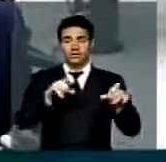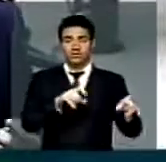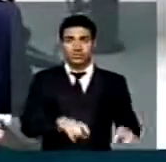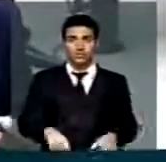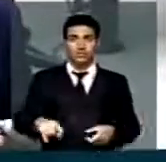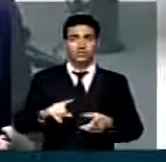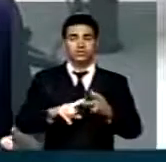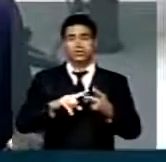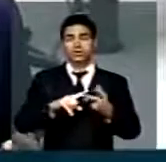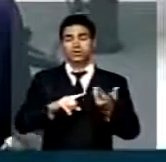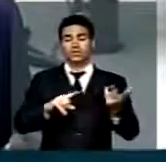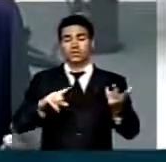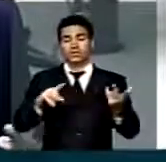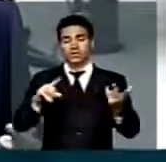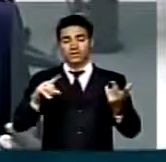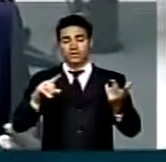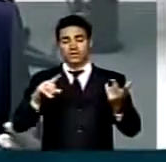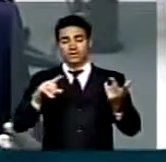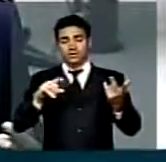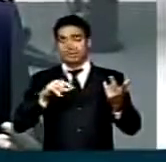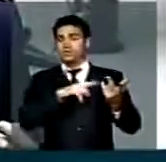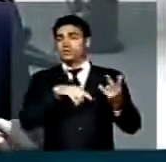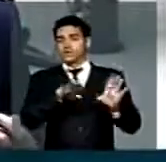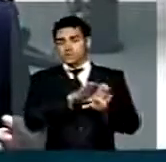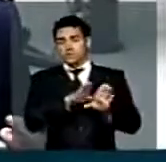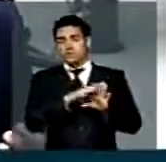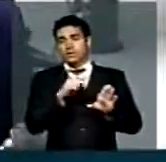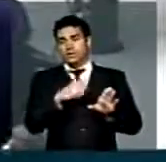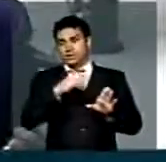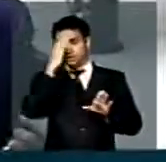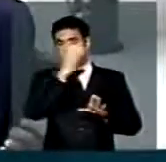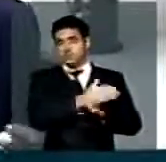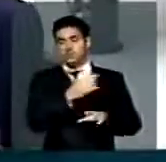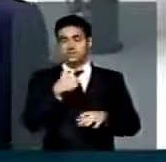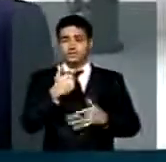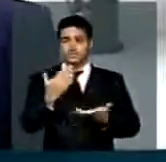nossos colonos, os nossos fazendeiros também merecem respeito. Por isso, cumprimento Vossa Excelência.